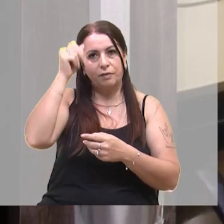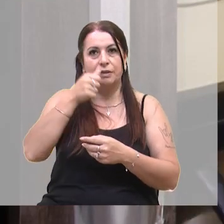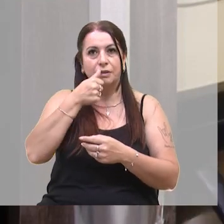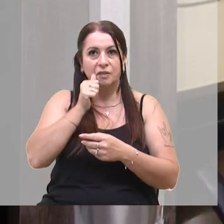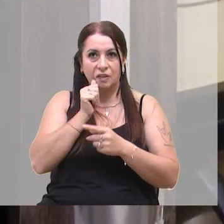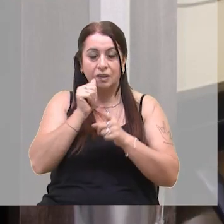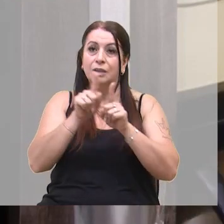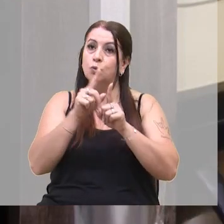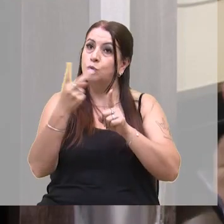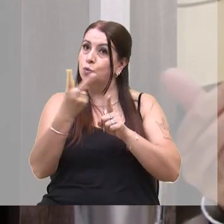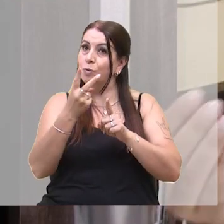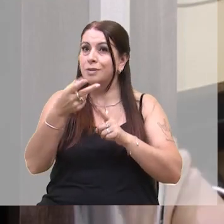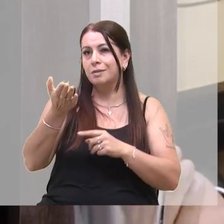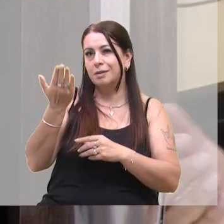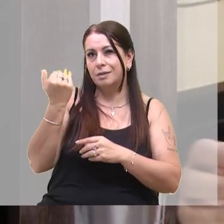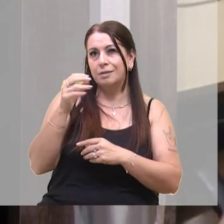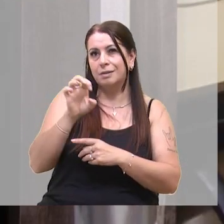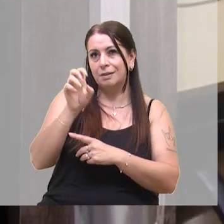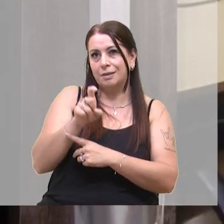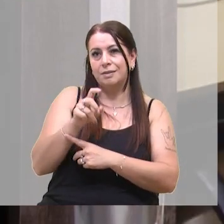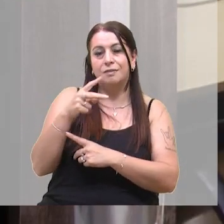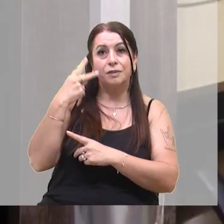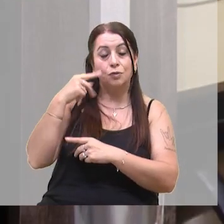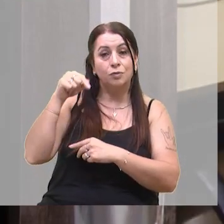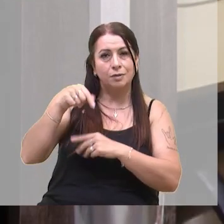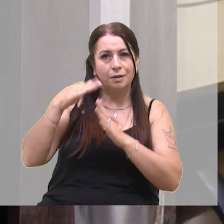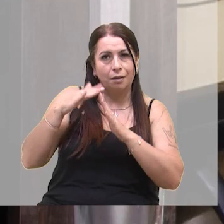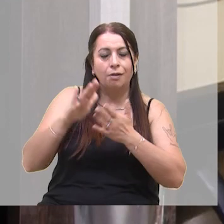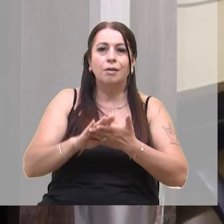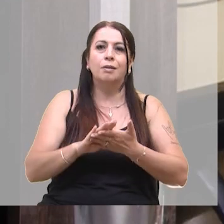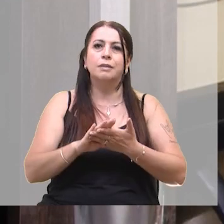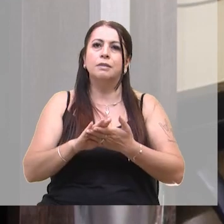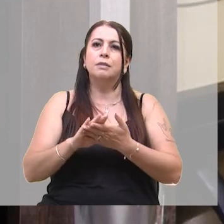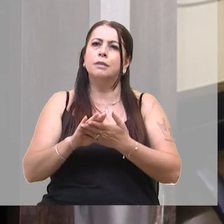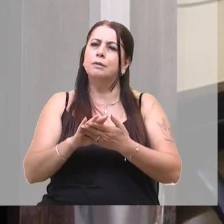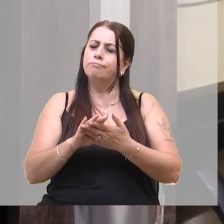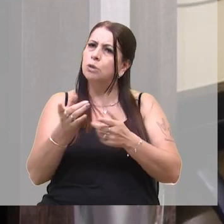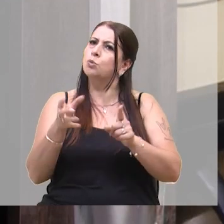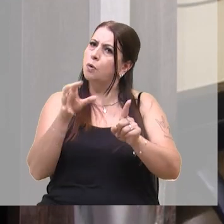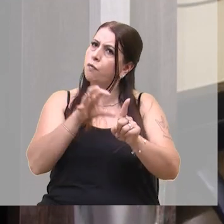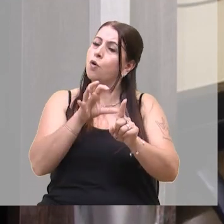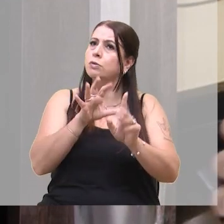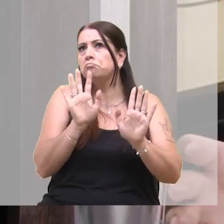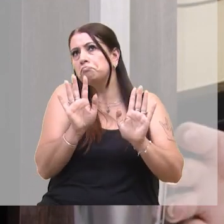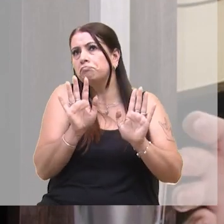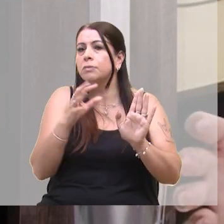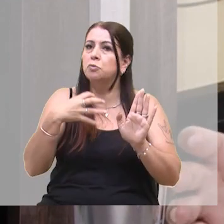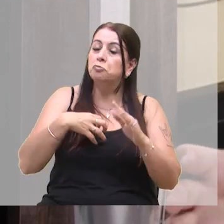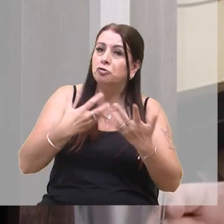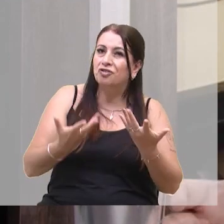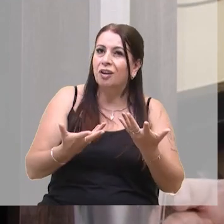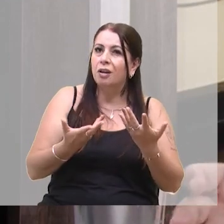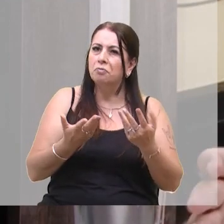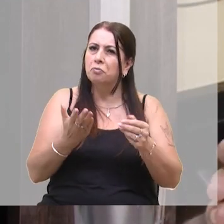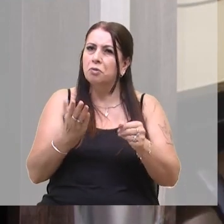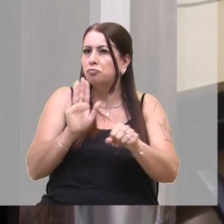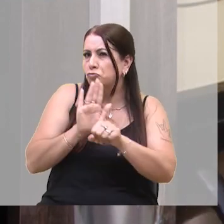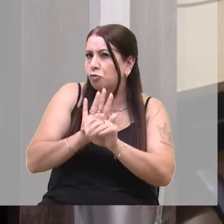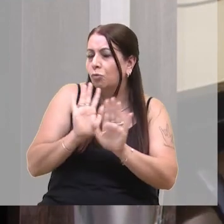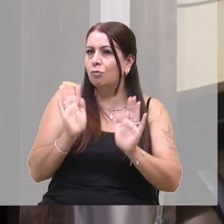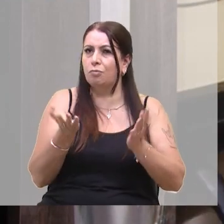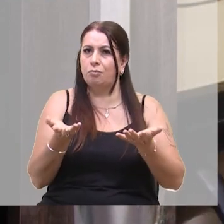vice-prefeita Paula Iores, ambos ex-vereadores aqui da casa, inclusive. Isso influencia de alguma